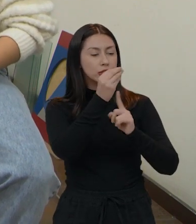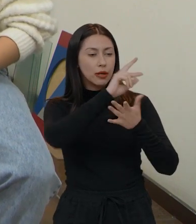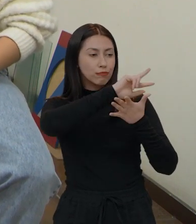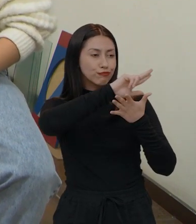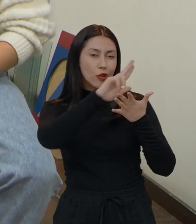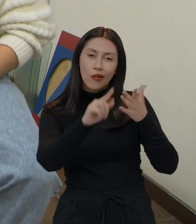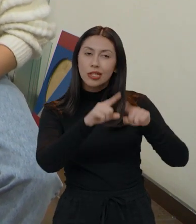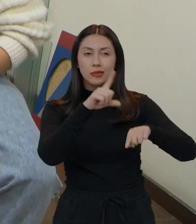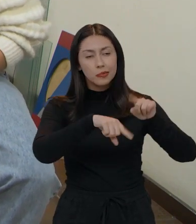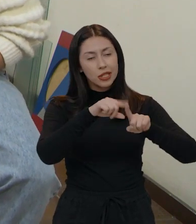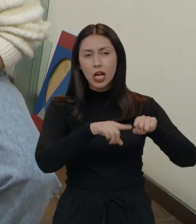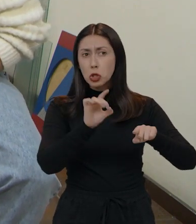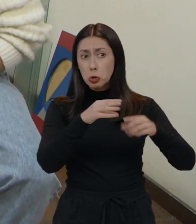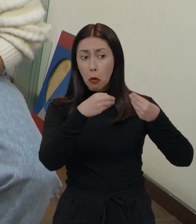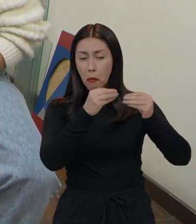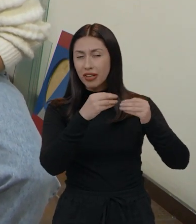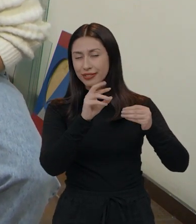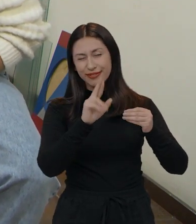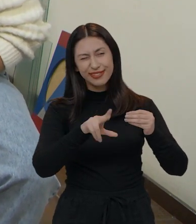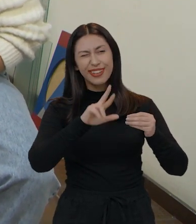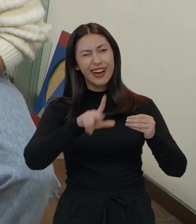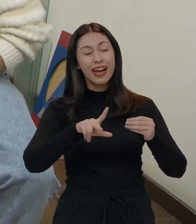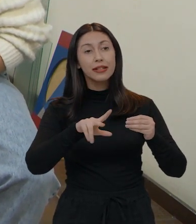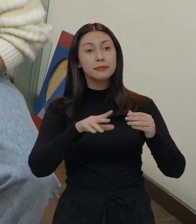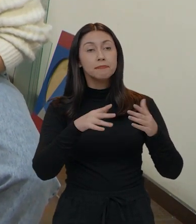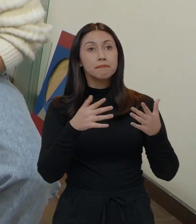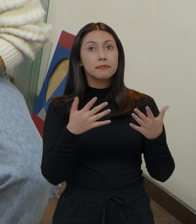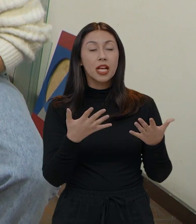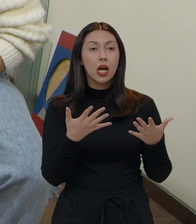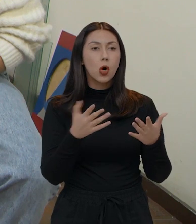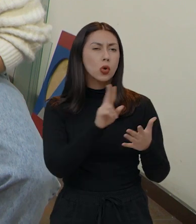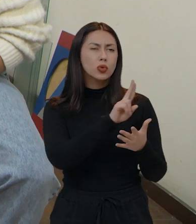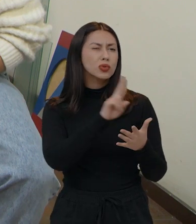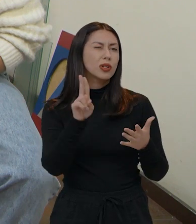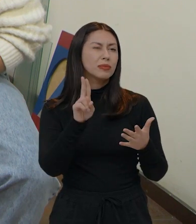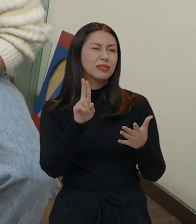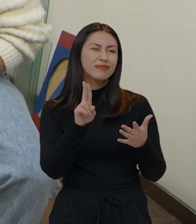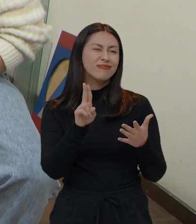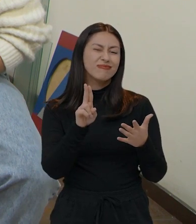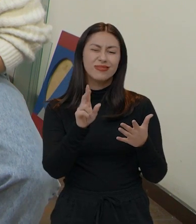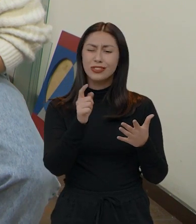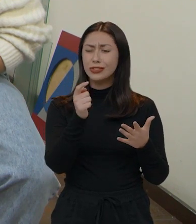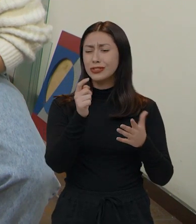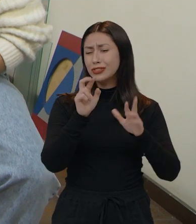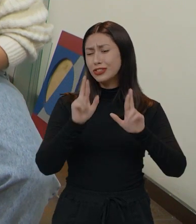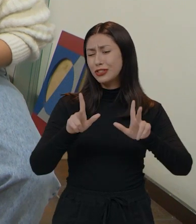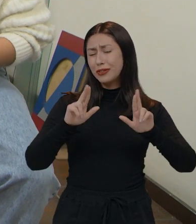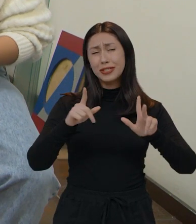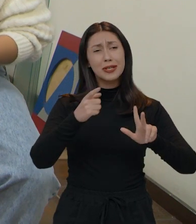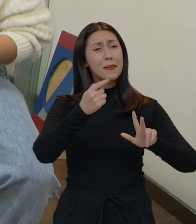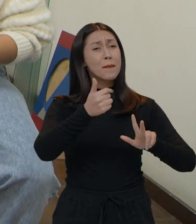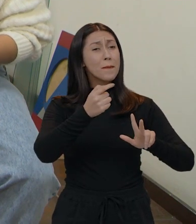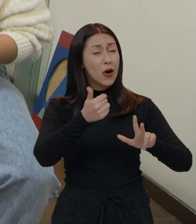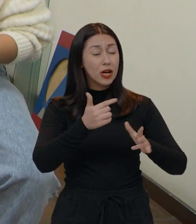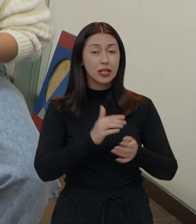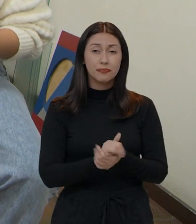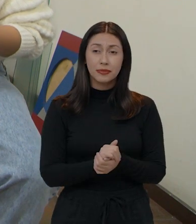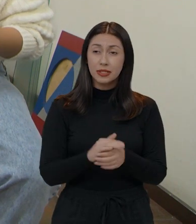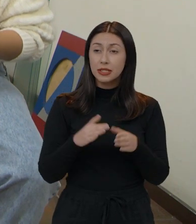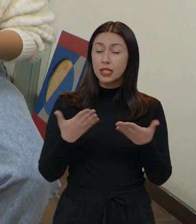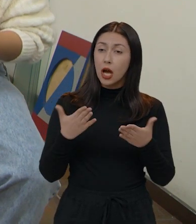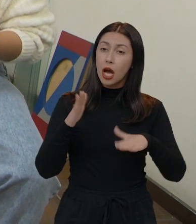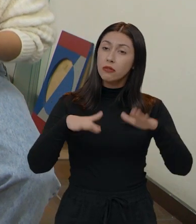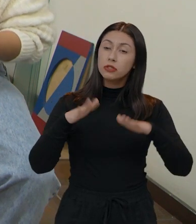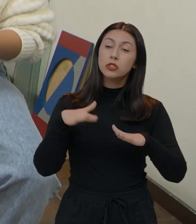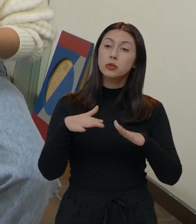Né? Mas a nomenclatura é só isso. A diferença é essa, assim, só. O artista visual, de repente, ele